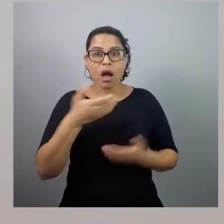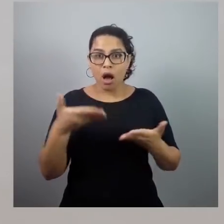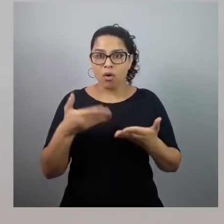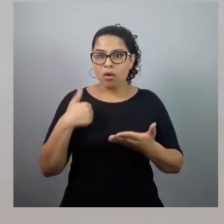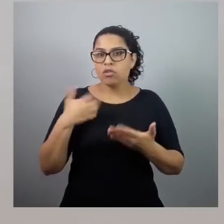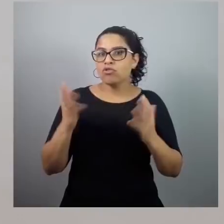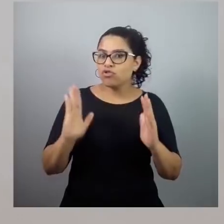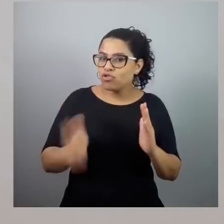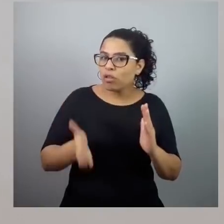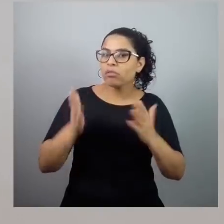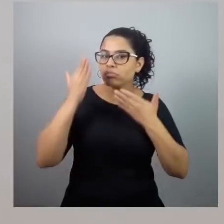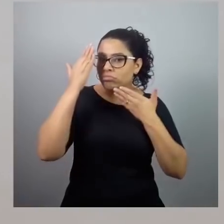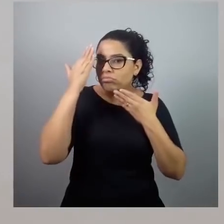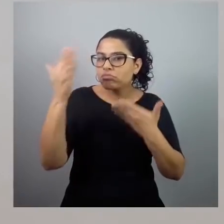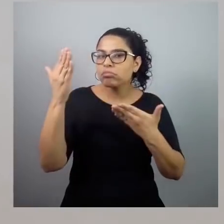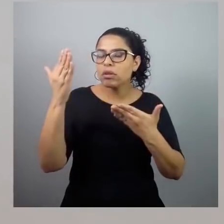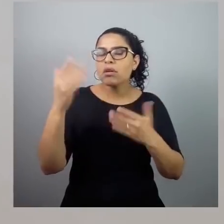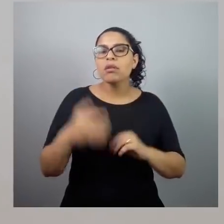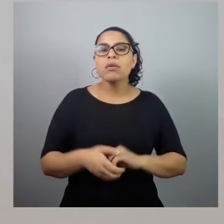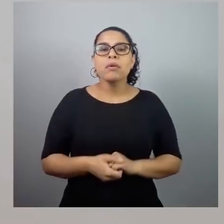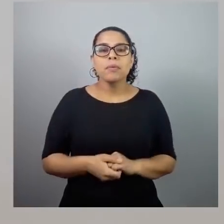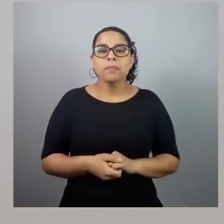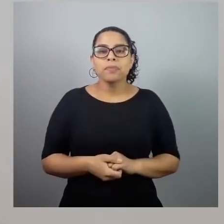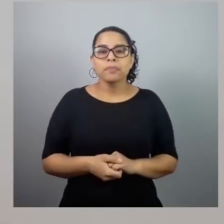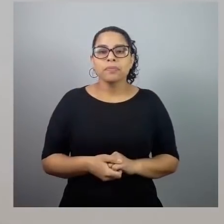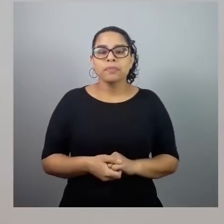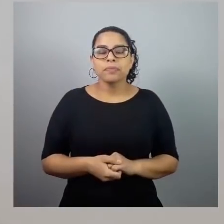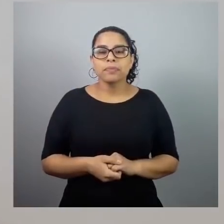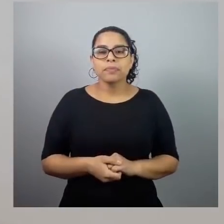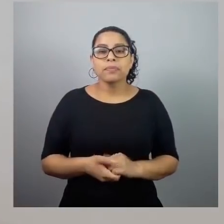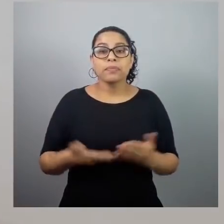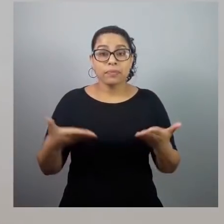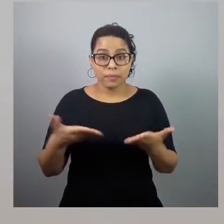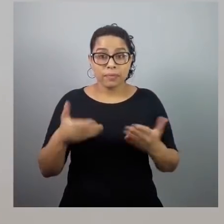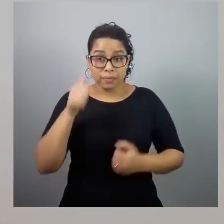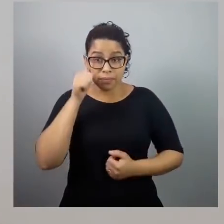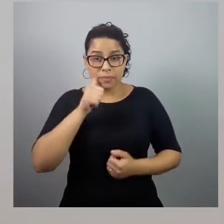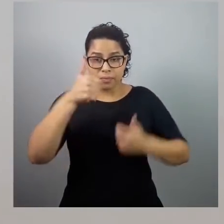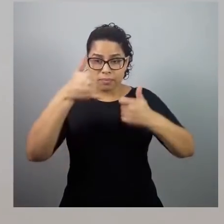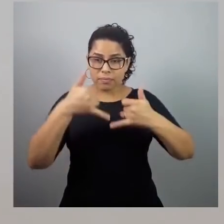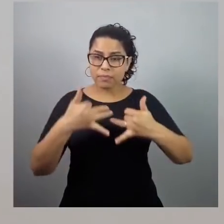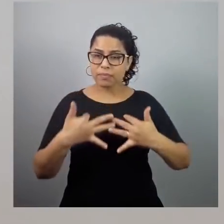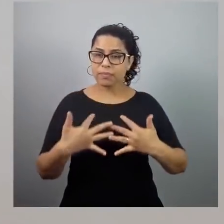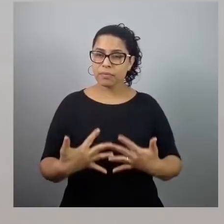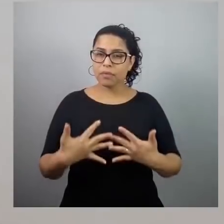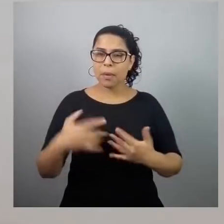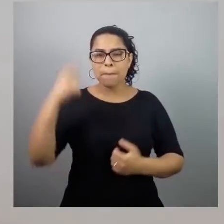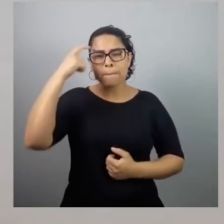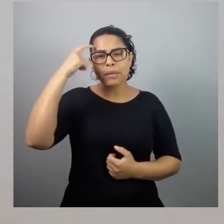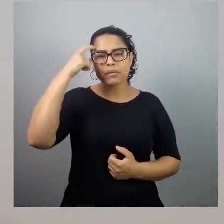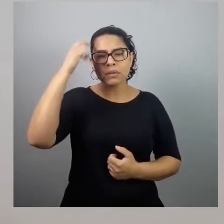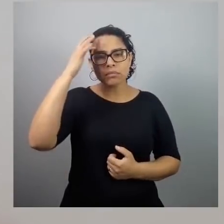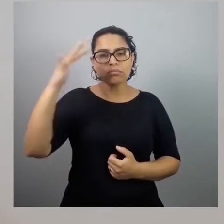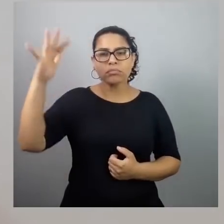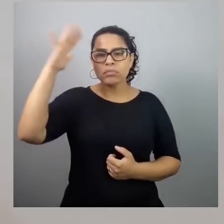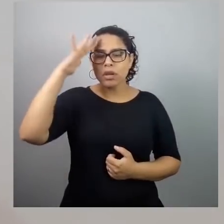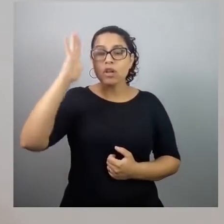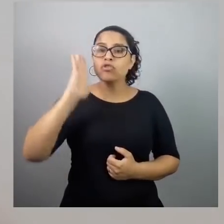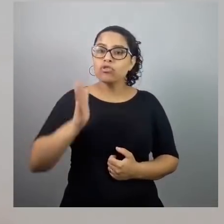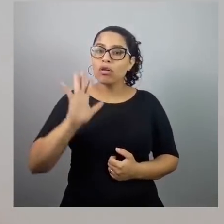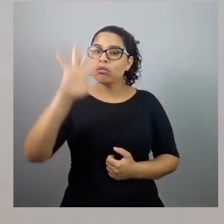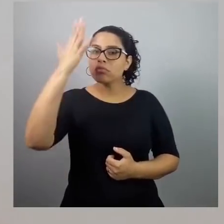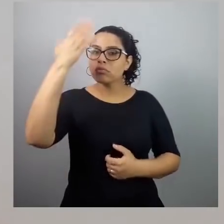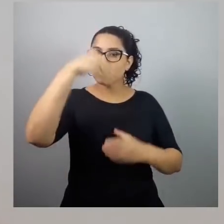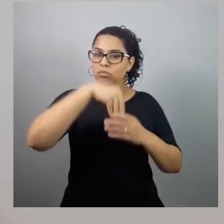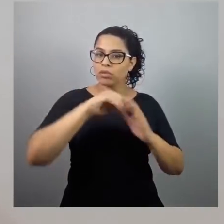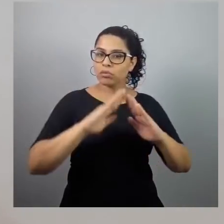agradecê-lo e quero que sobre as questões levantadas por ela no vídeo a seguir, vocês reflitam se isso já